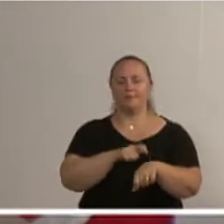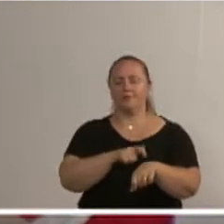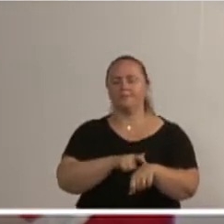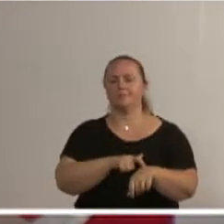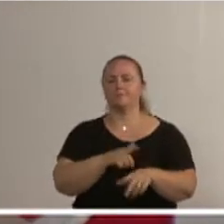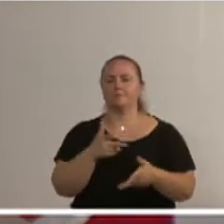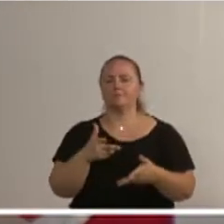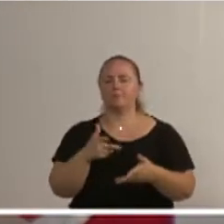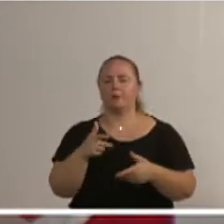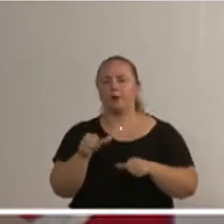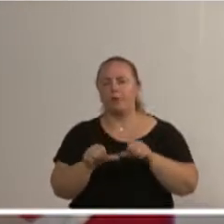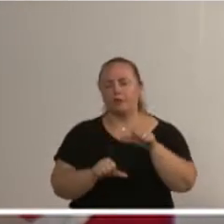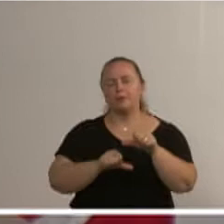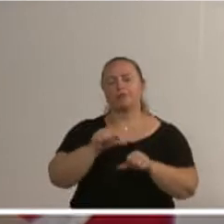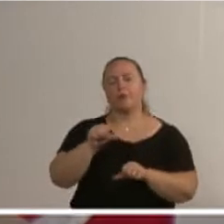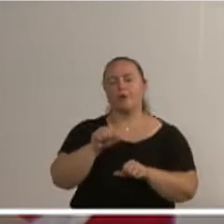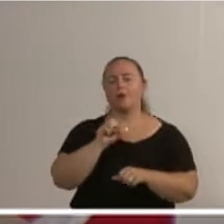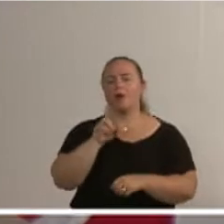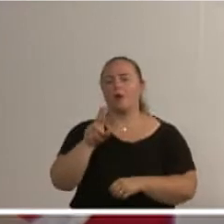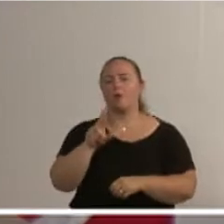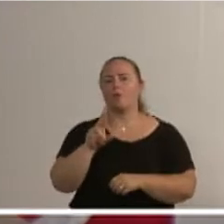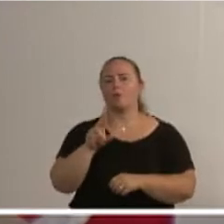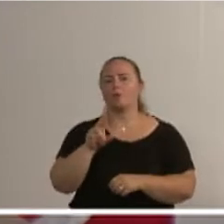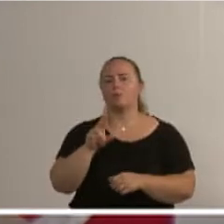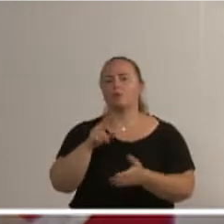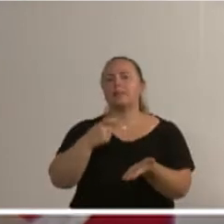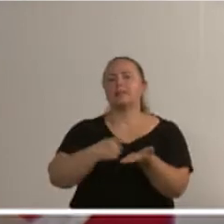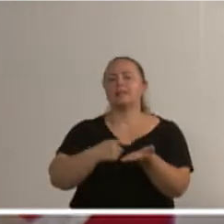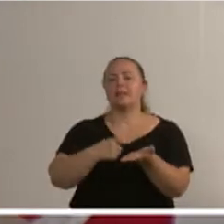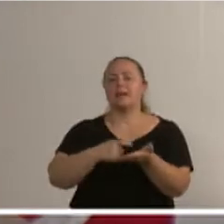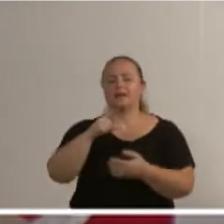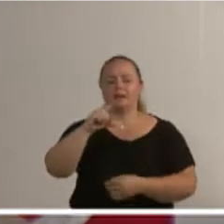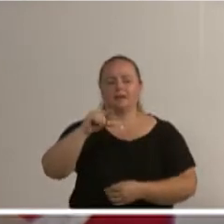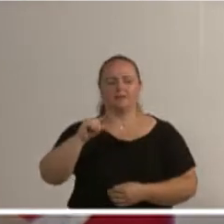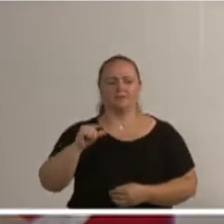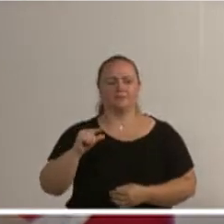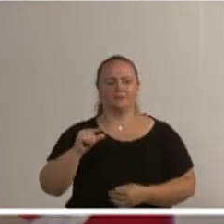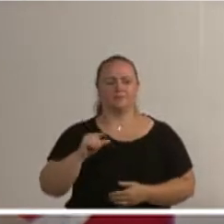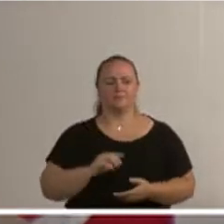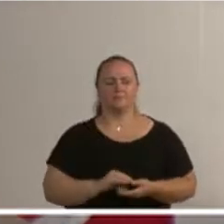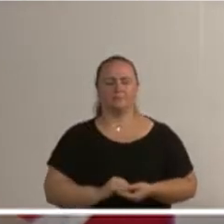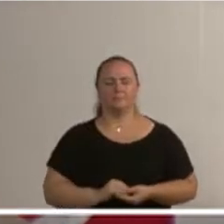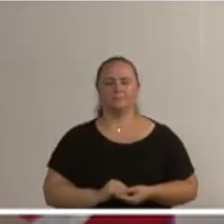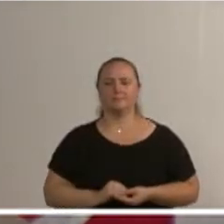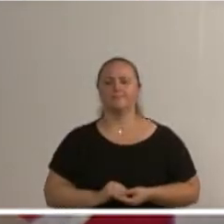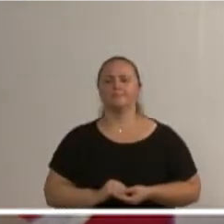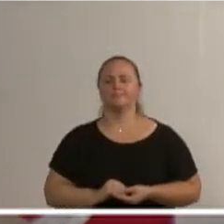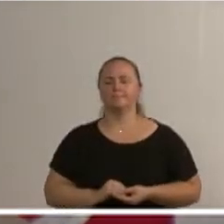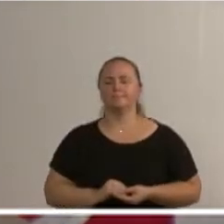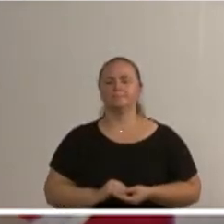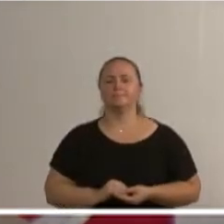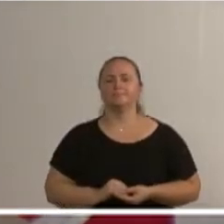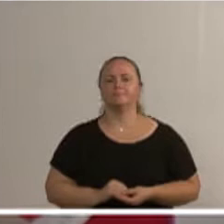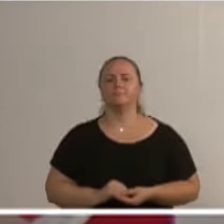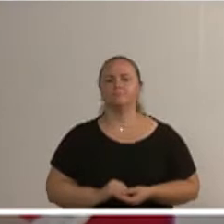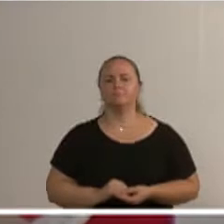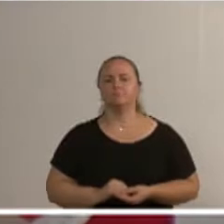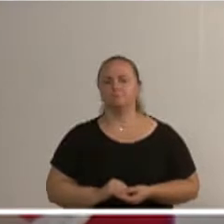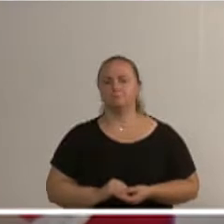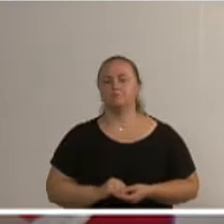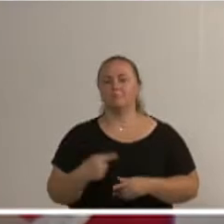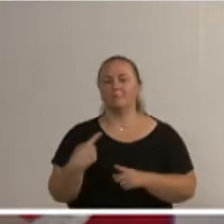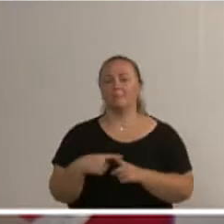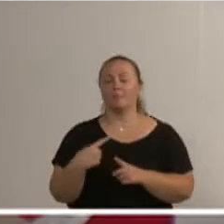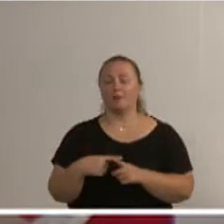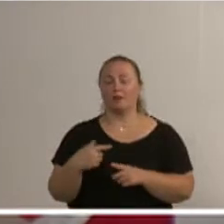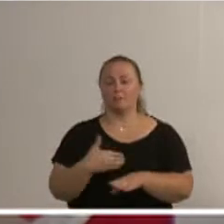que a passagem talvez se estabilize ou não. Ninguém está aqui para fazer alguma coisa por conta própria, porque acha que